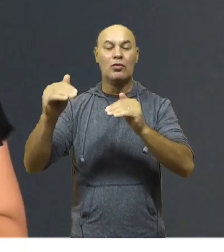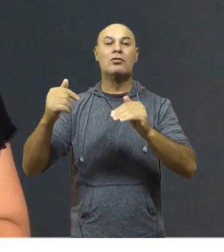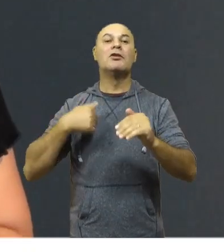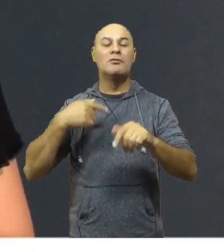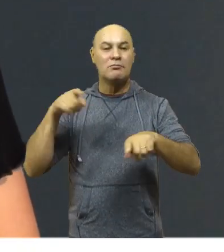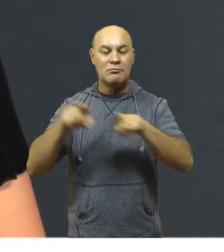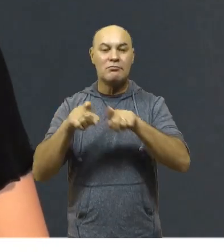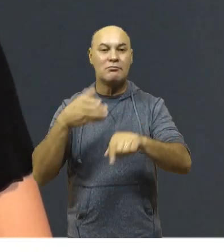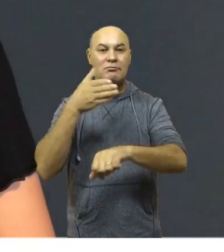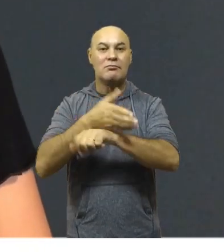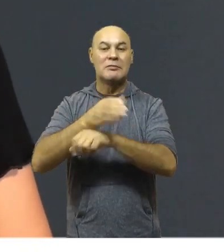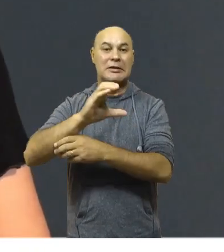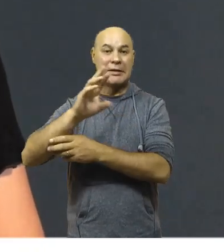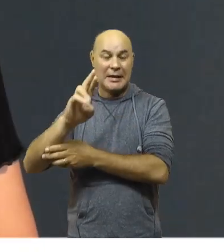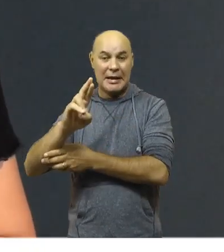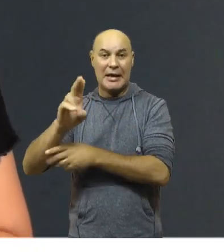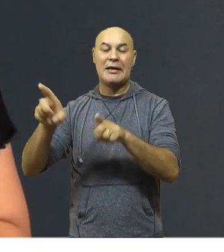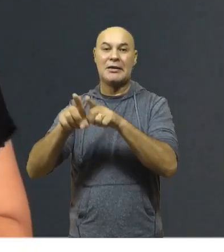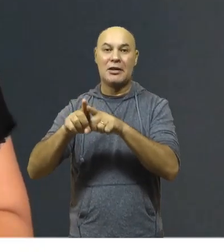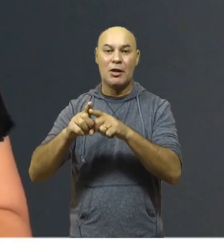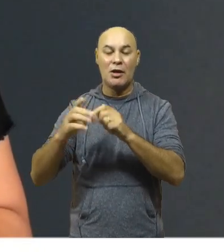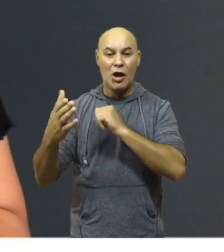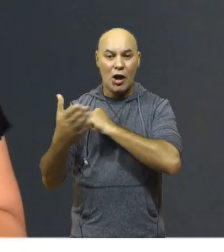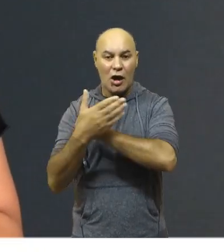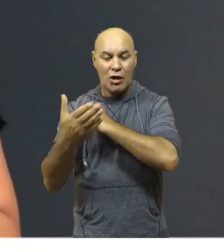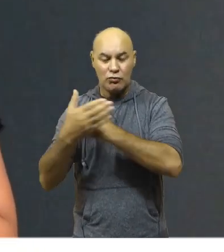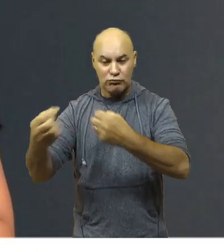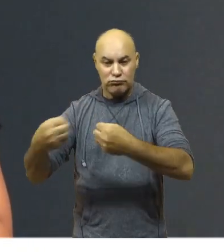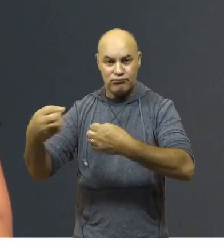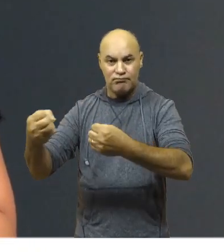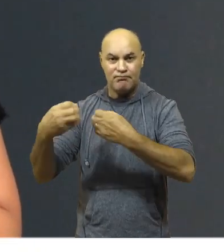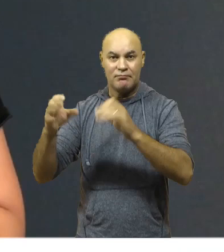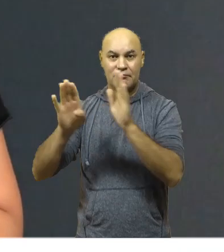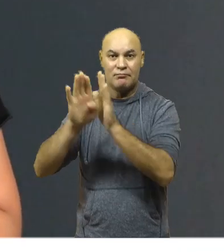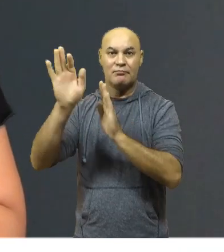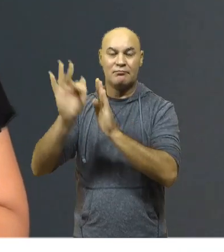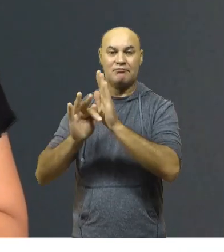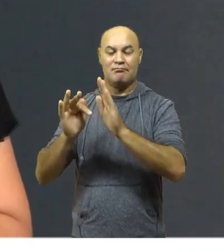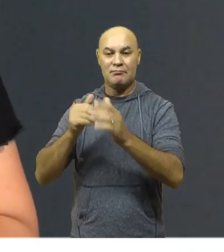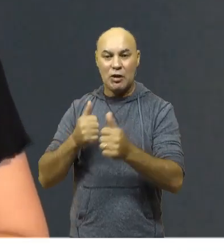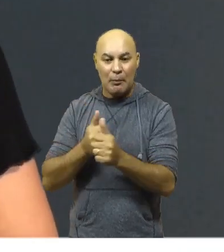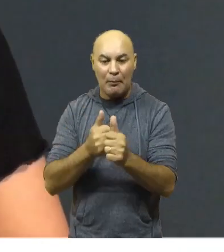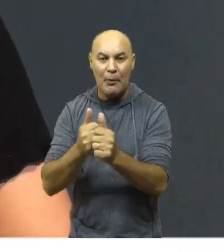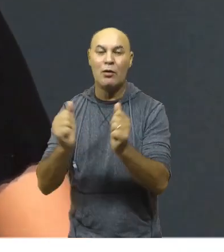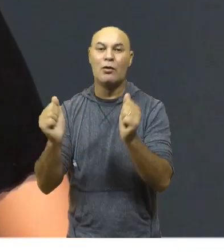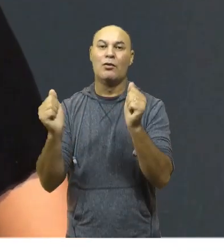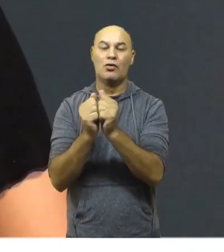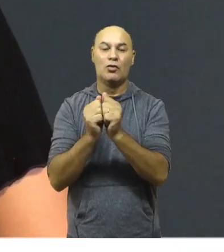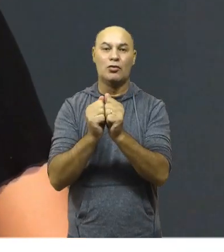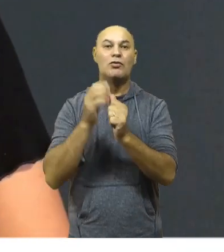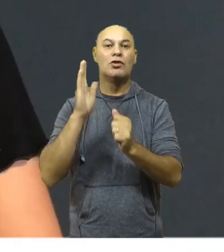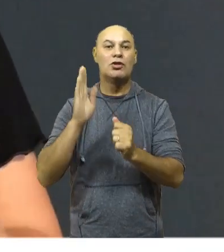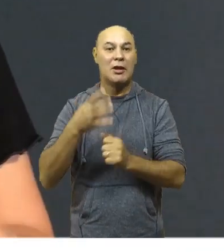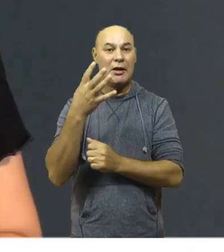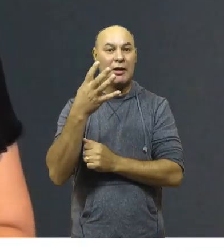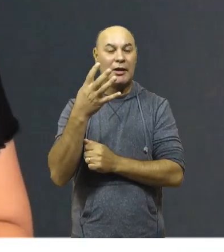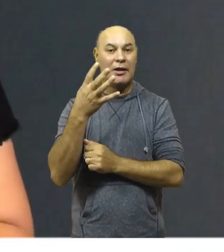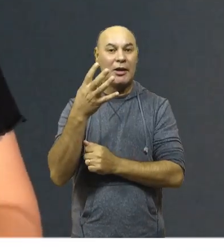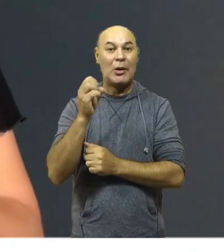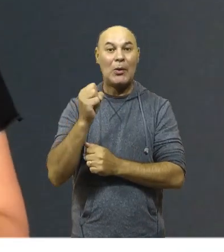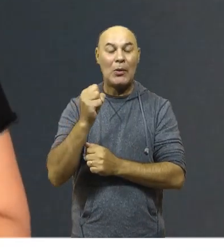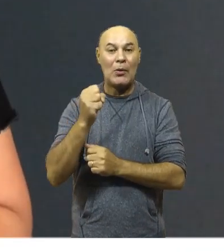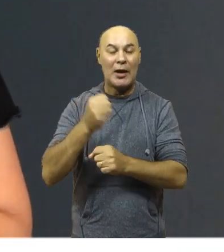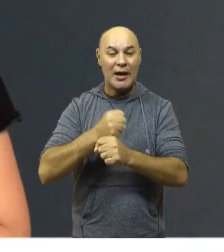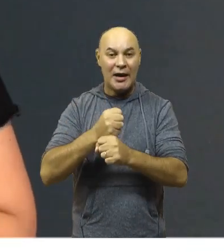fui discipulada. Então a nossa igreja é muito boa no ensino, no acompanhamento, né? Então são 40 anos de história, 40